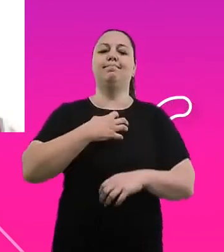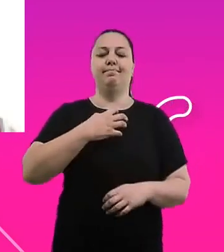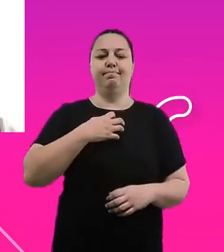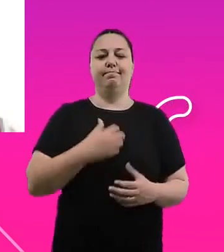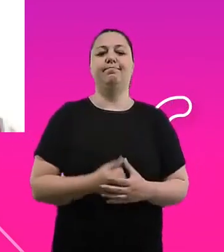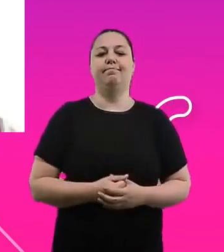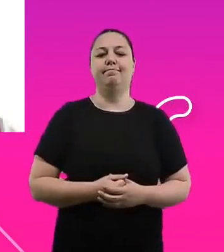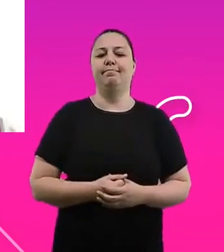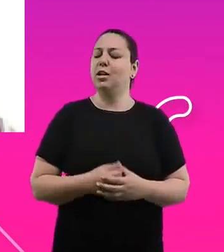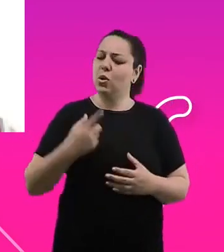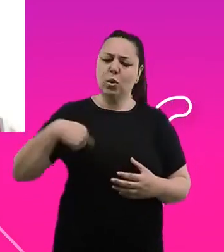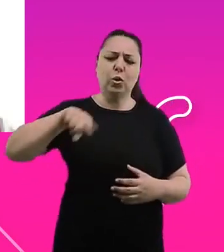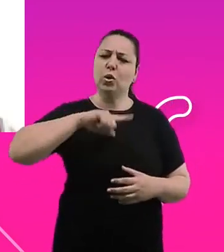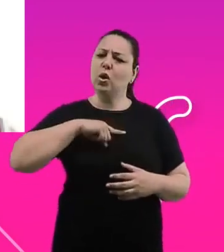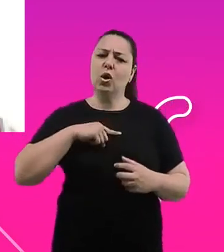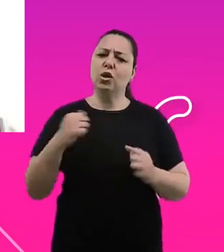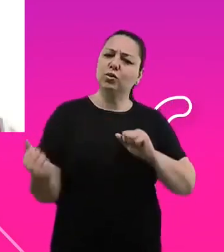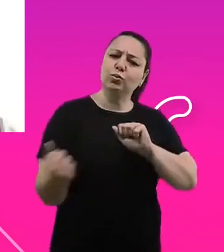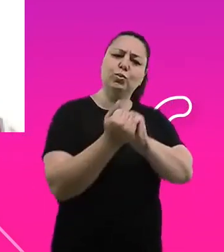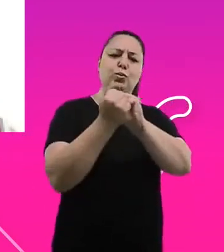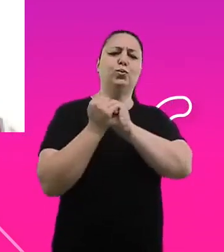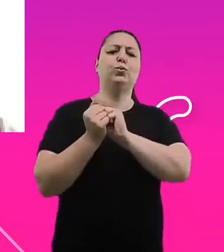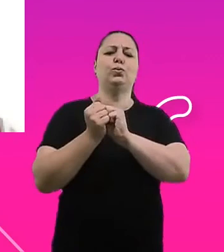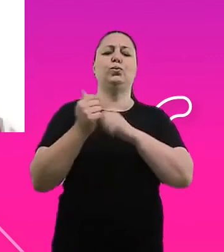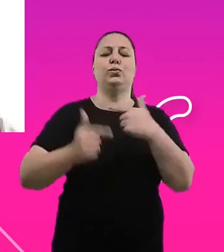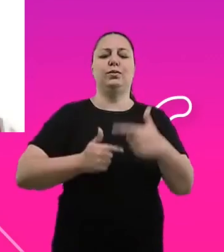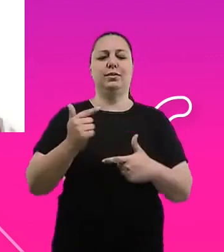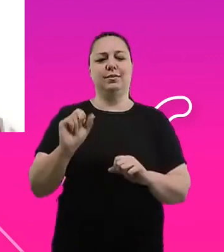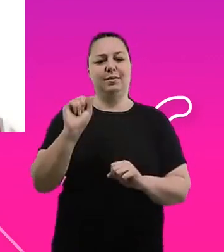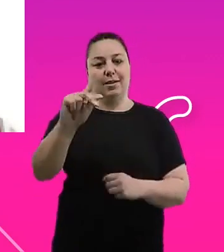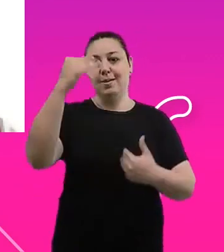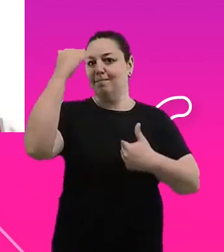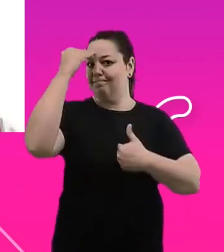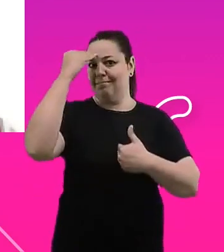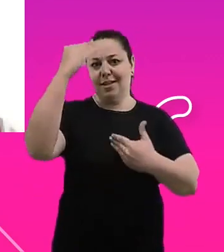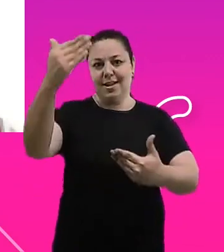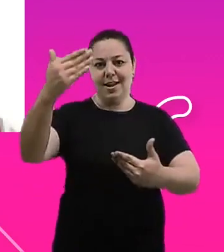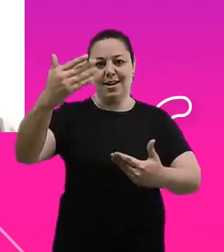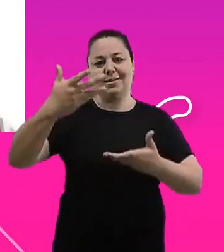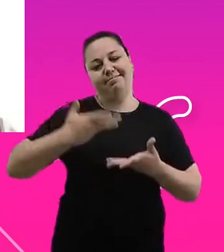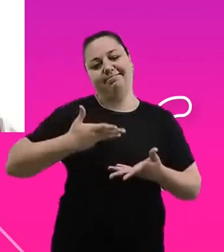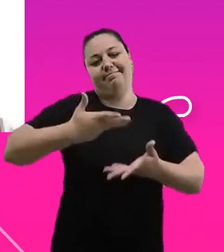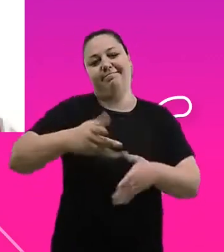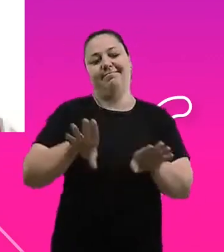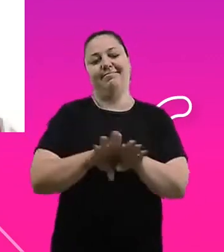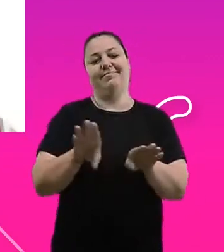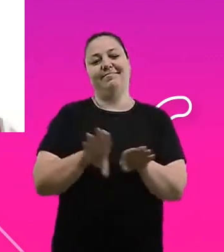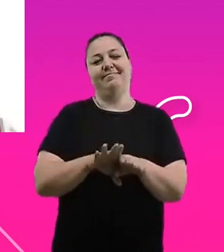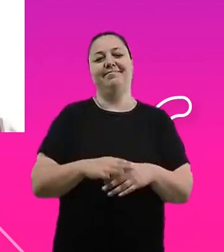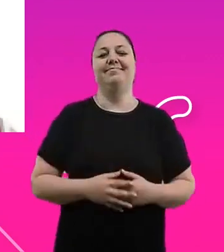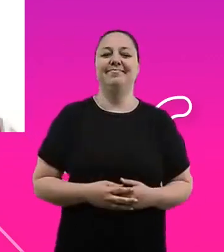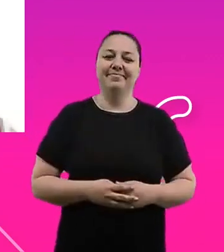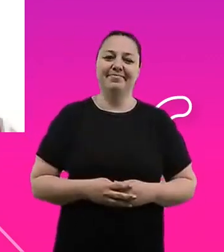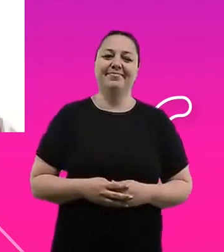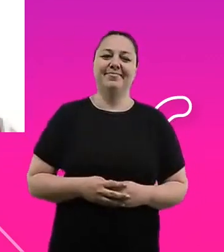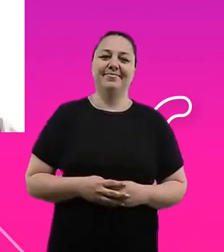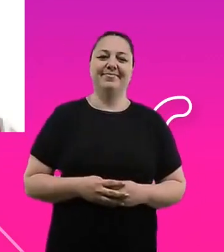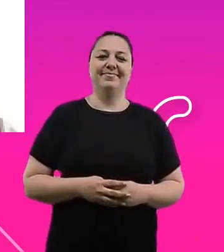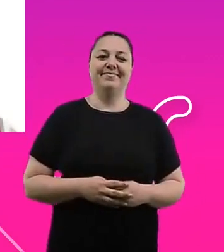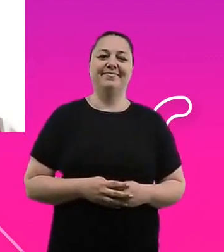junto, é lateral, tá bom? Então, obrigado. E obrigado pelo convite aí, galera, da XBN. Evento incrível. É isso